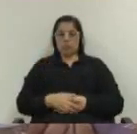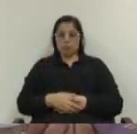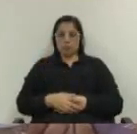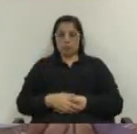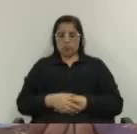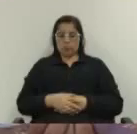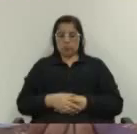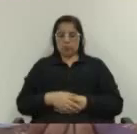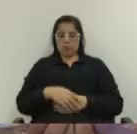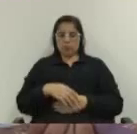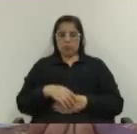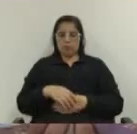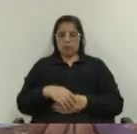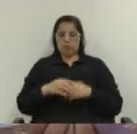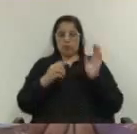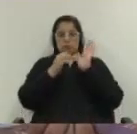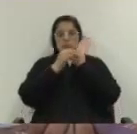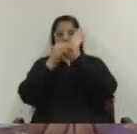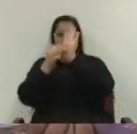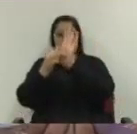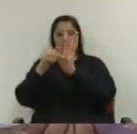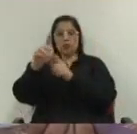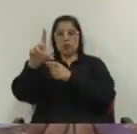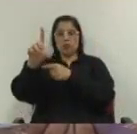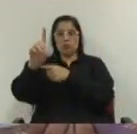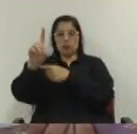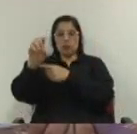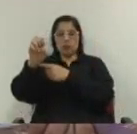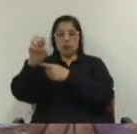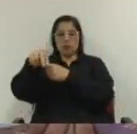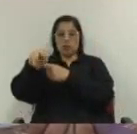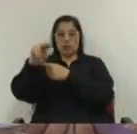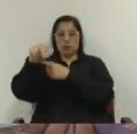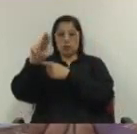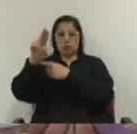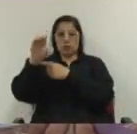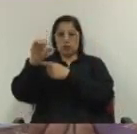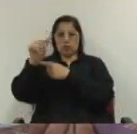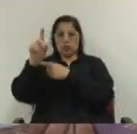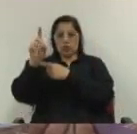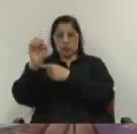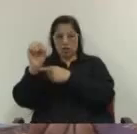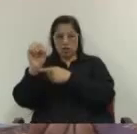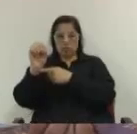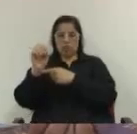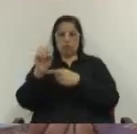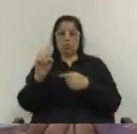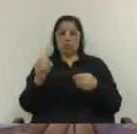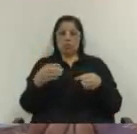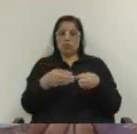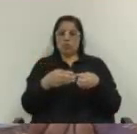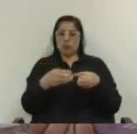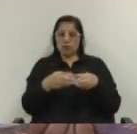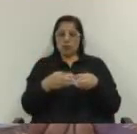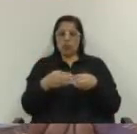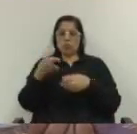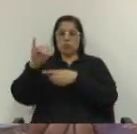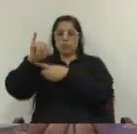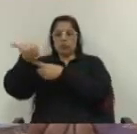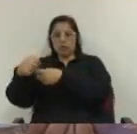da Justiça, órgão do Ministério Público MP, que atua no Tribunal de Justiça,